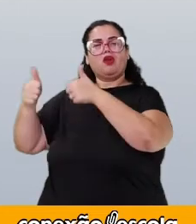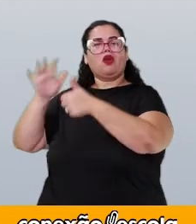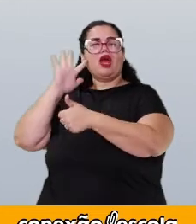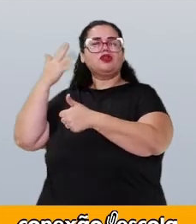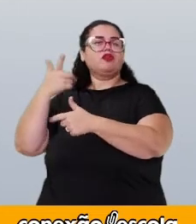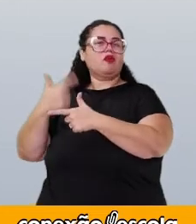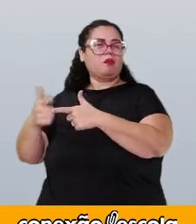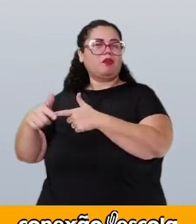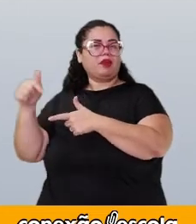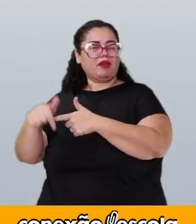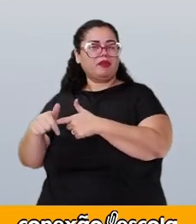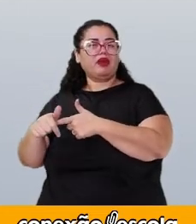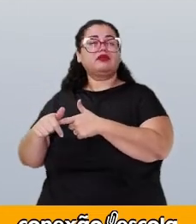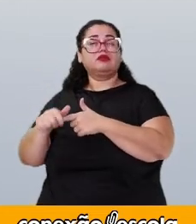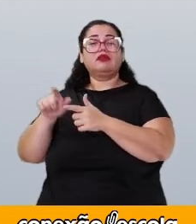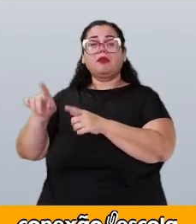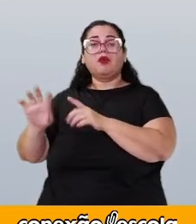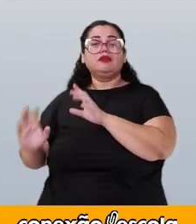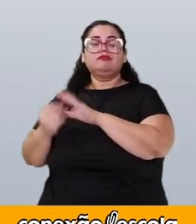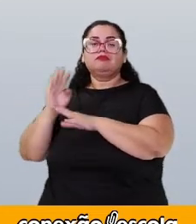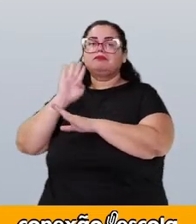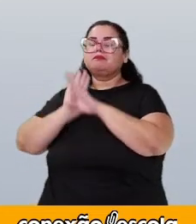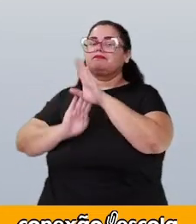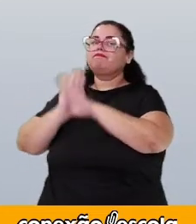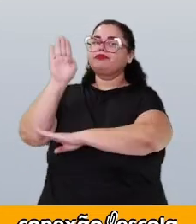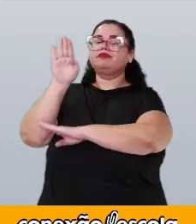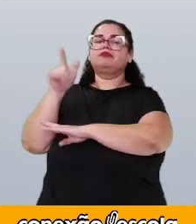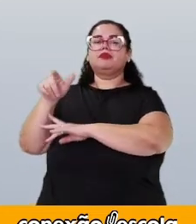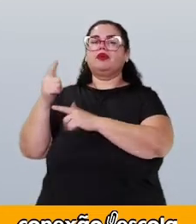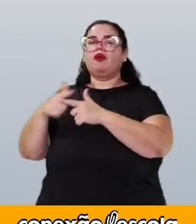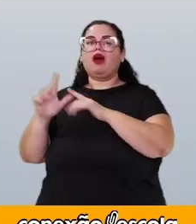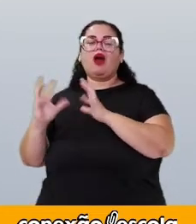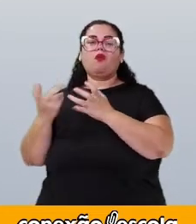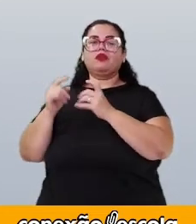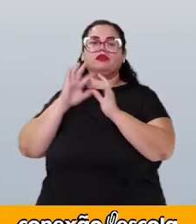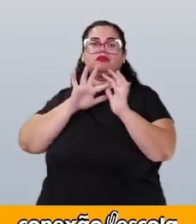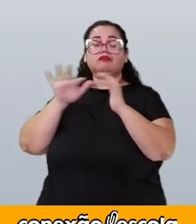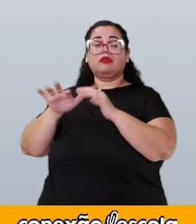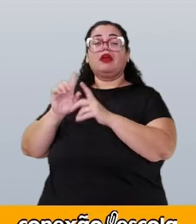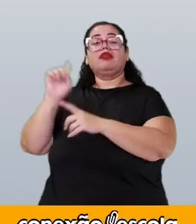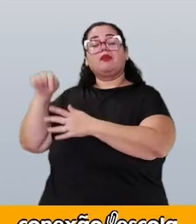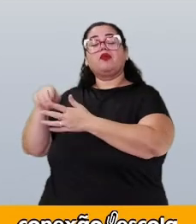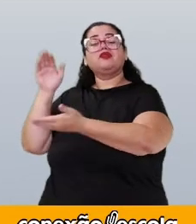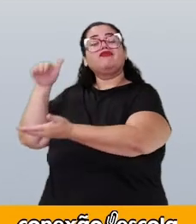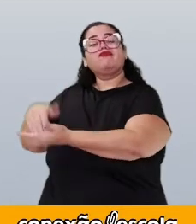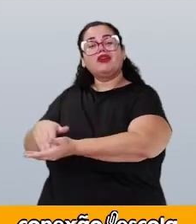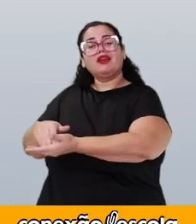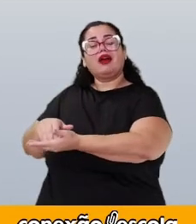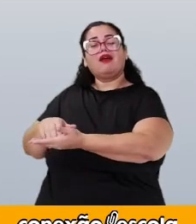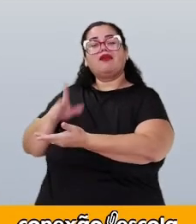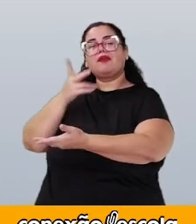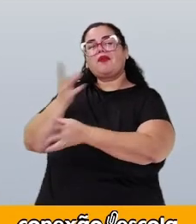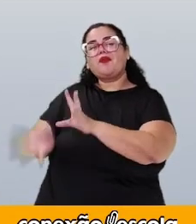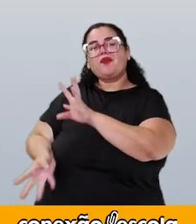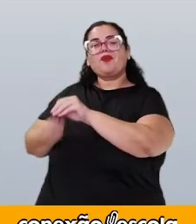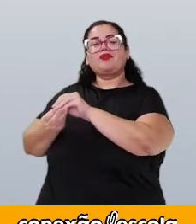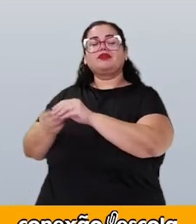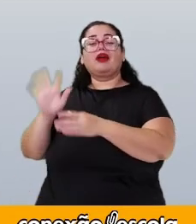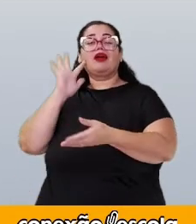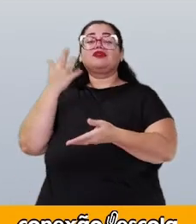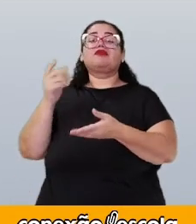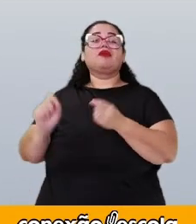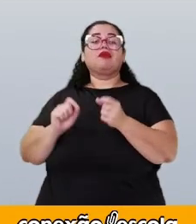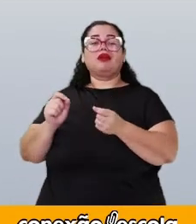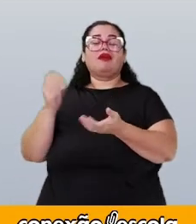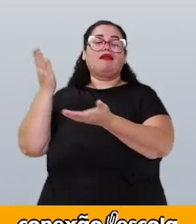desse conflito, o clímax, que é a parte mais tensa dele, e o desfecho, que é o momento da sua resolução